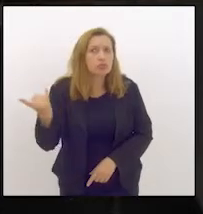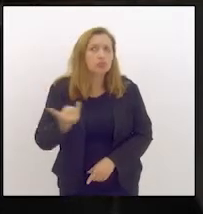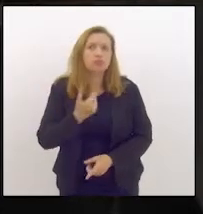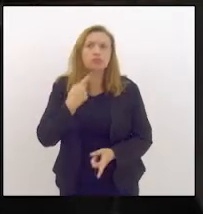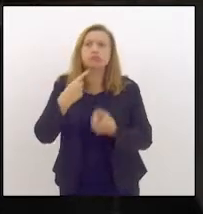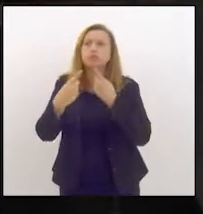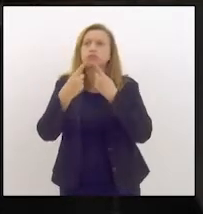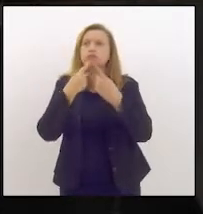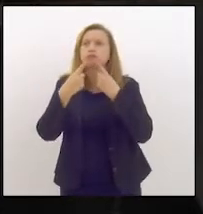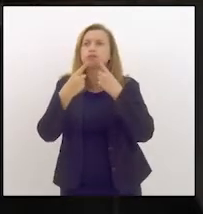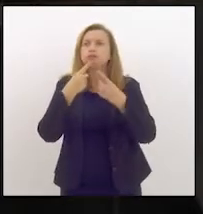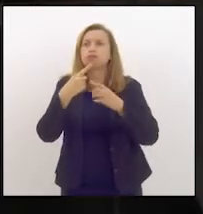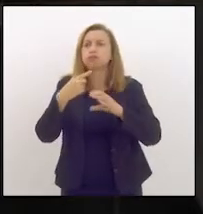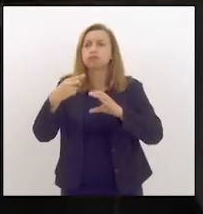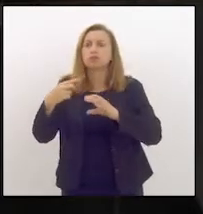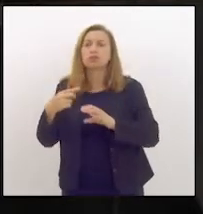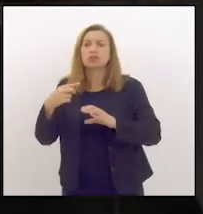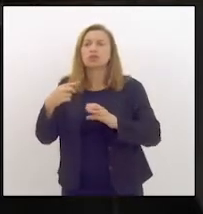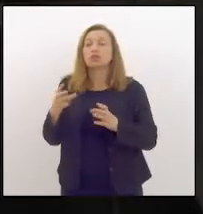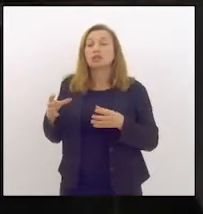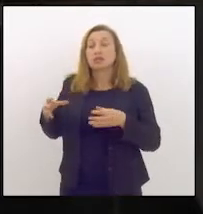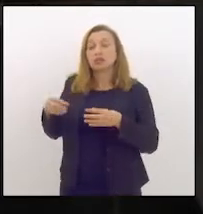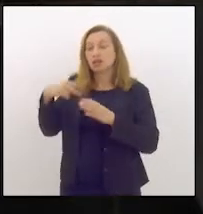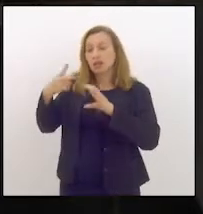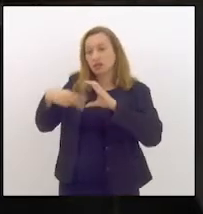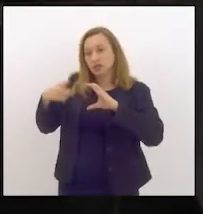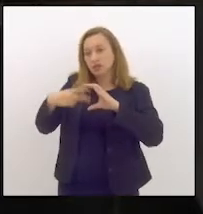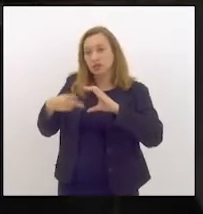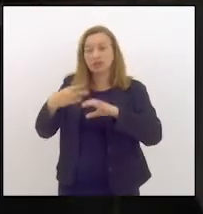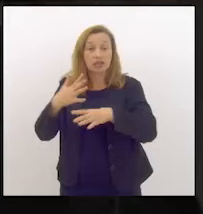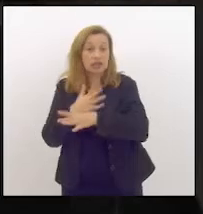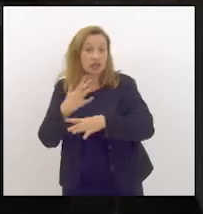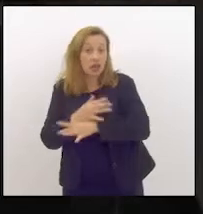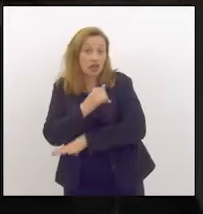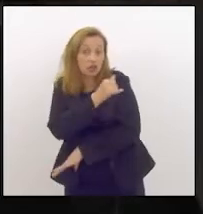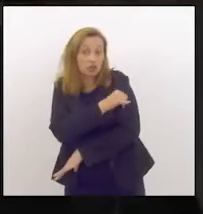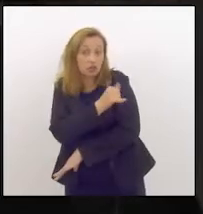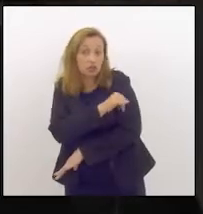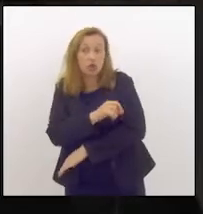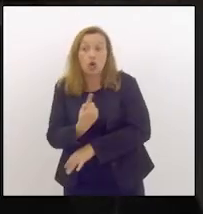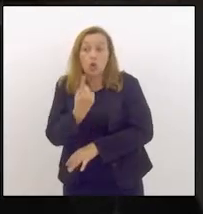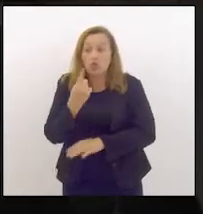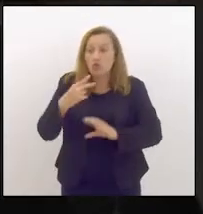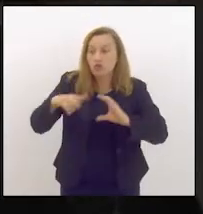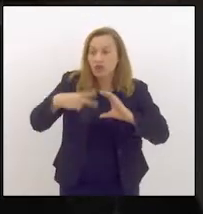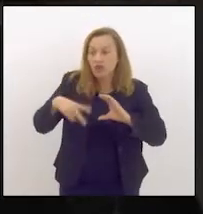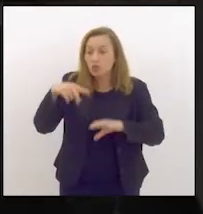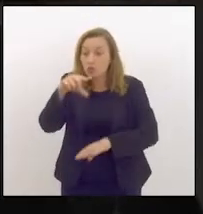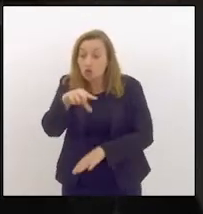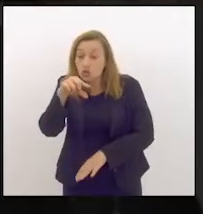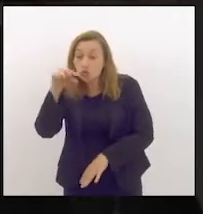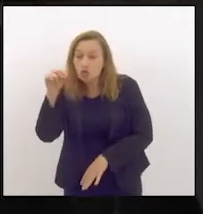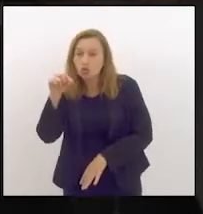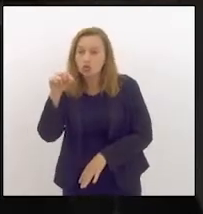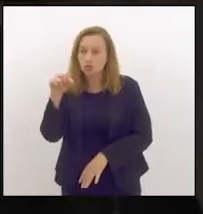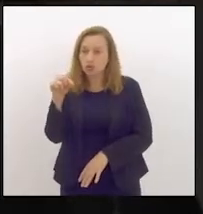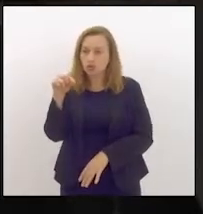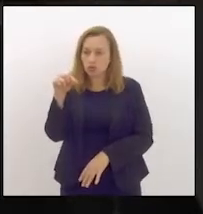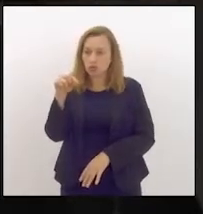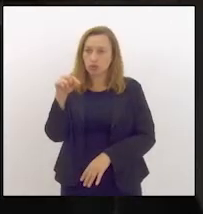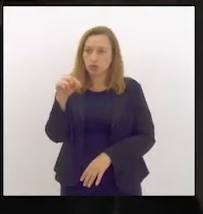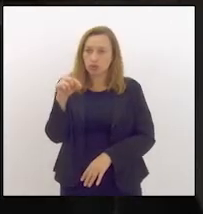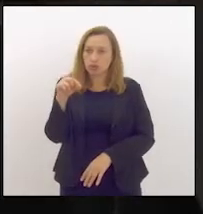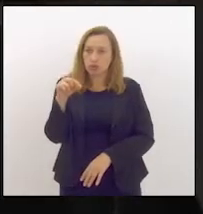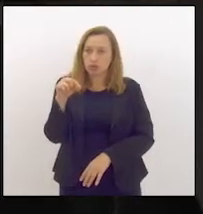debate Na câmara dos vereadores da cidade do Rio de Janeiro um vereador eleito eleito